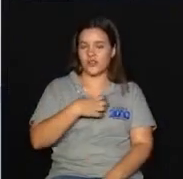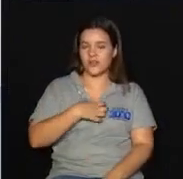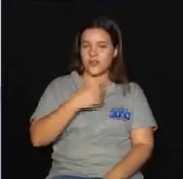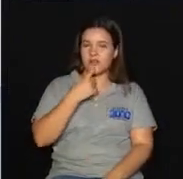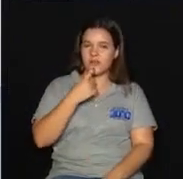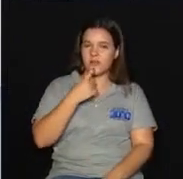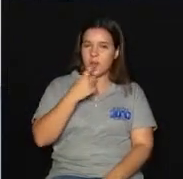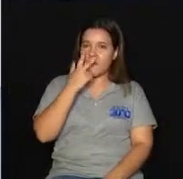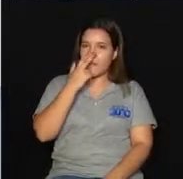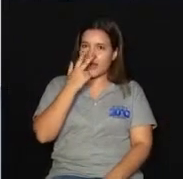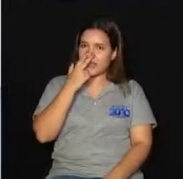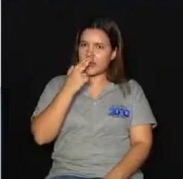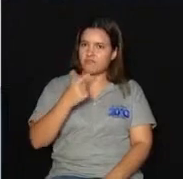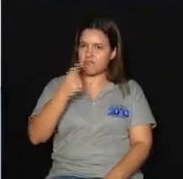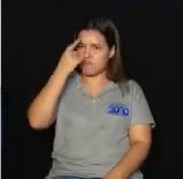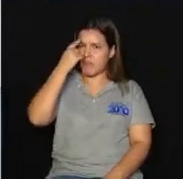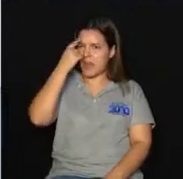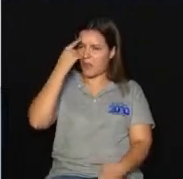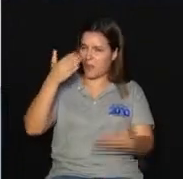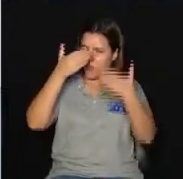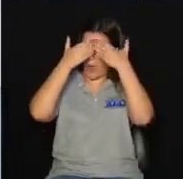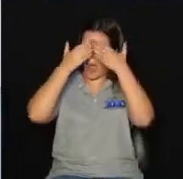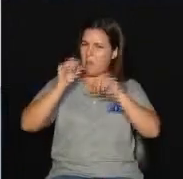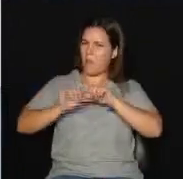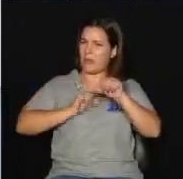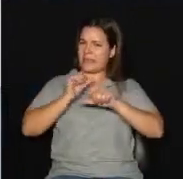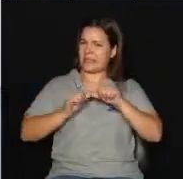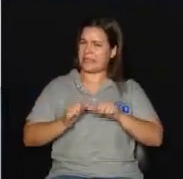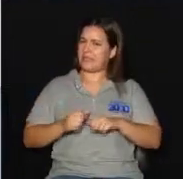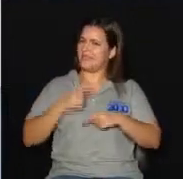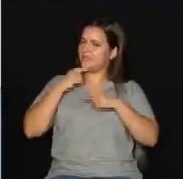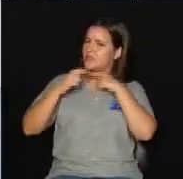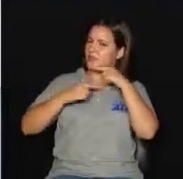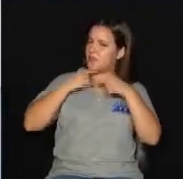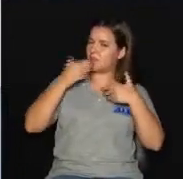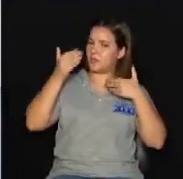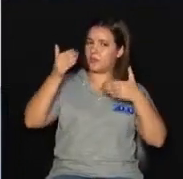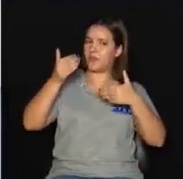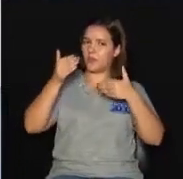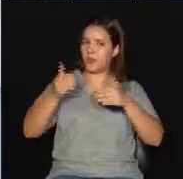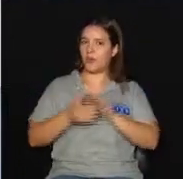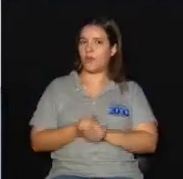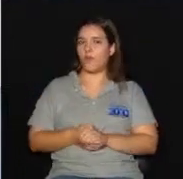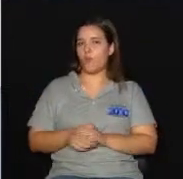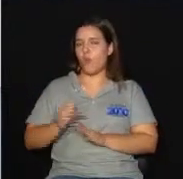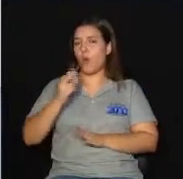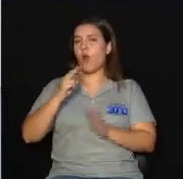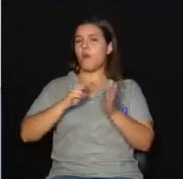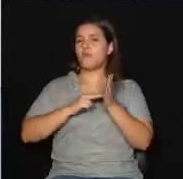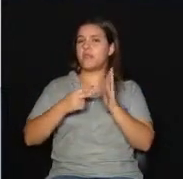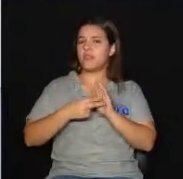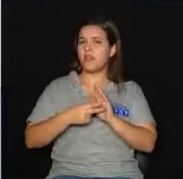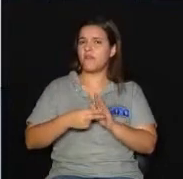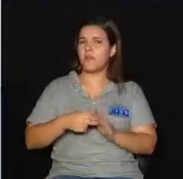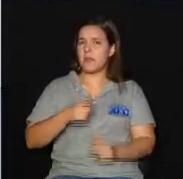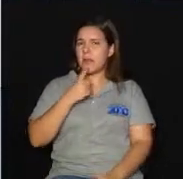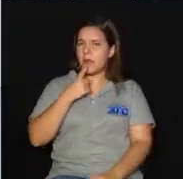é conservadora, ela não é adepta às mudanças, ou isso quer dizer que ela está satisfeita com o rumo da